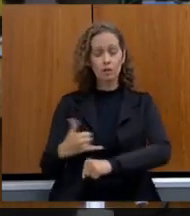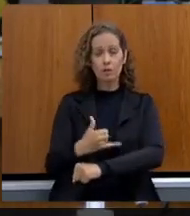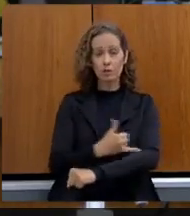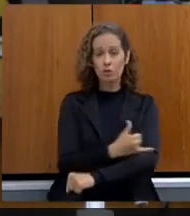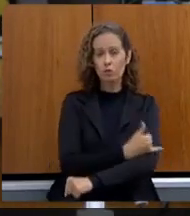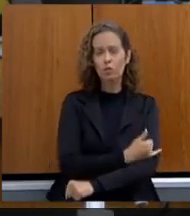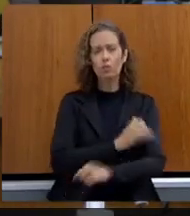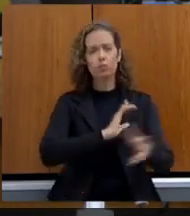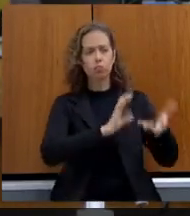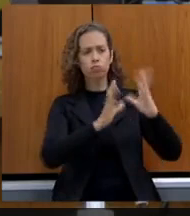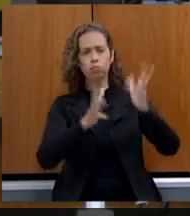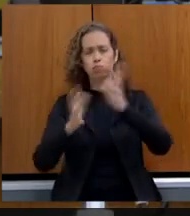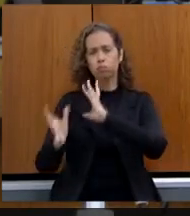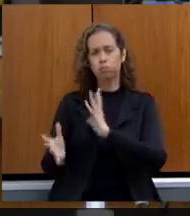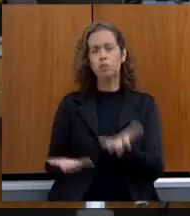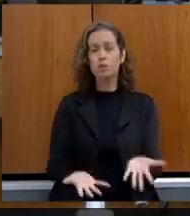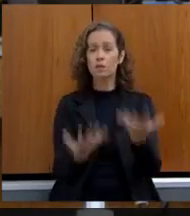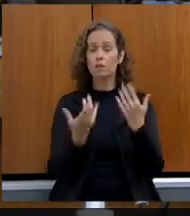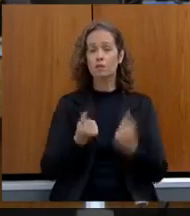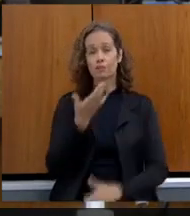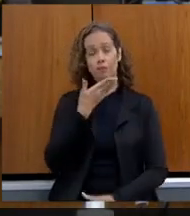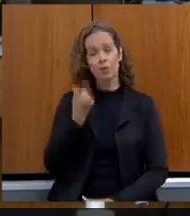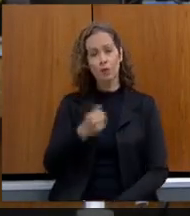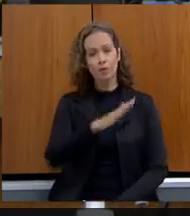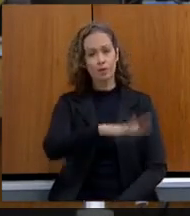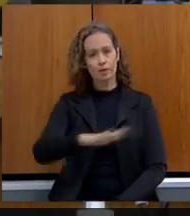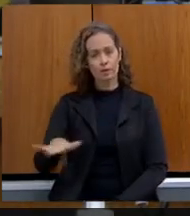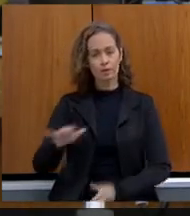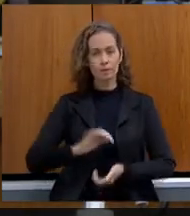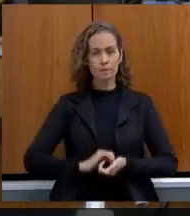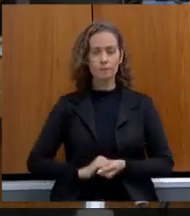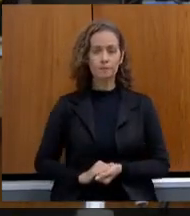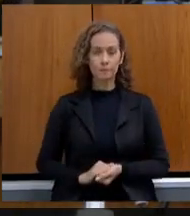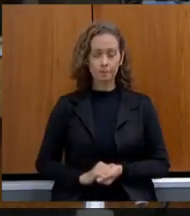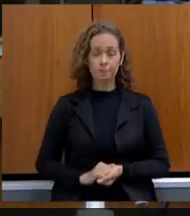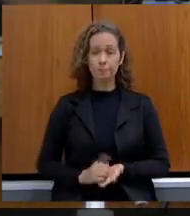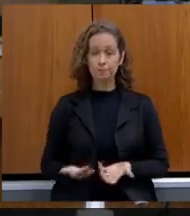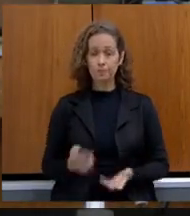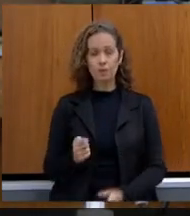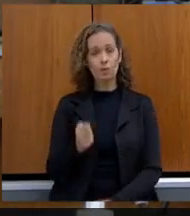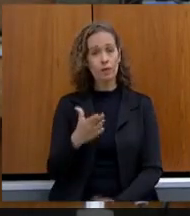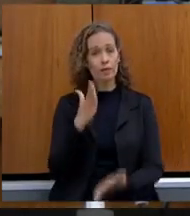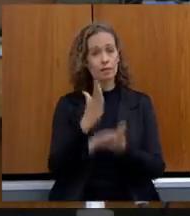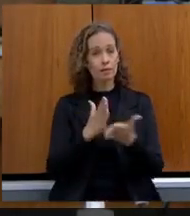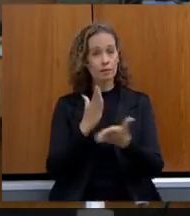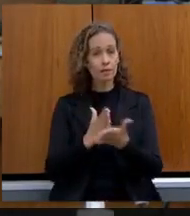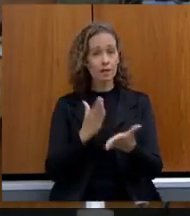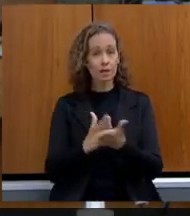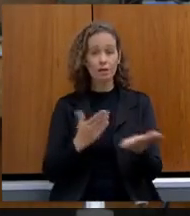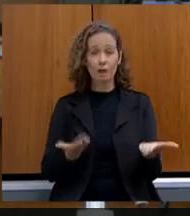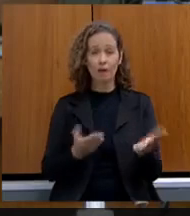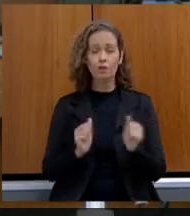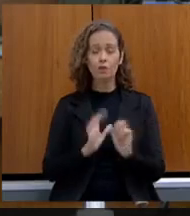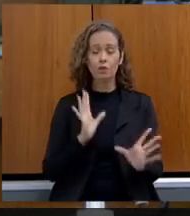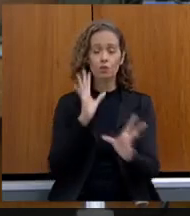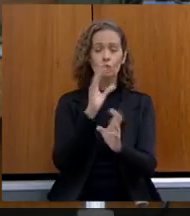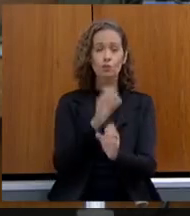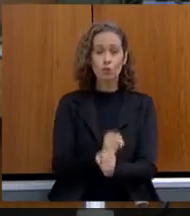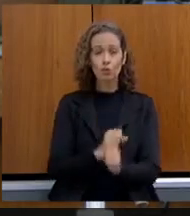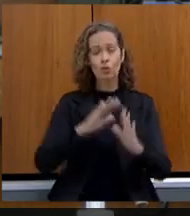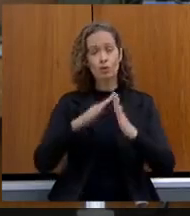para poder atender melhor nossas crianças é quase metade da rede pública Estadual